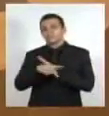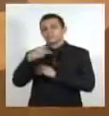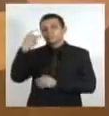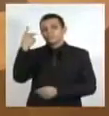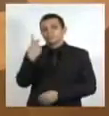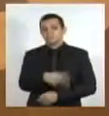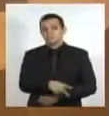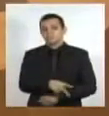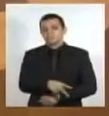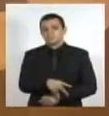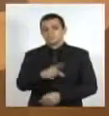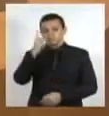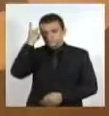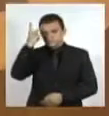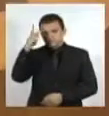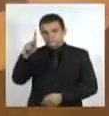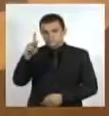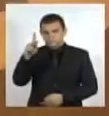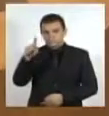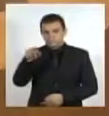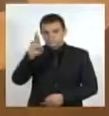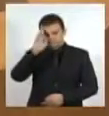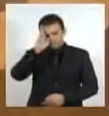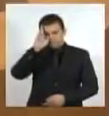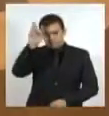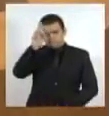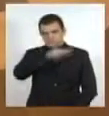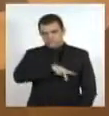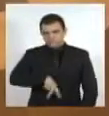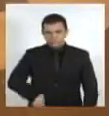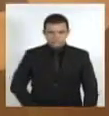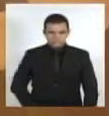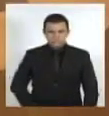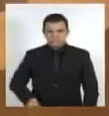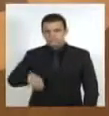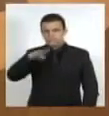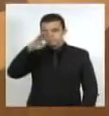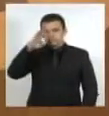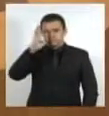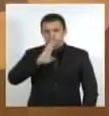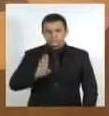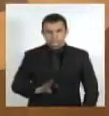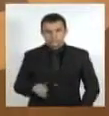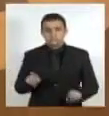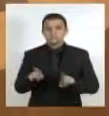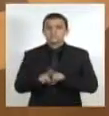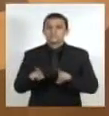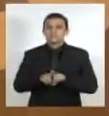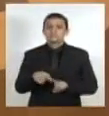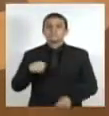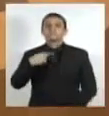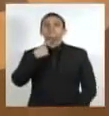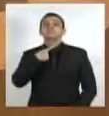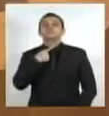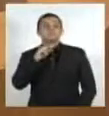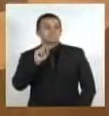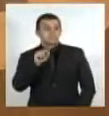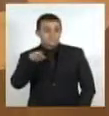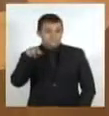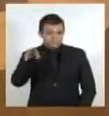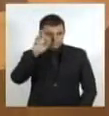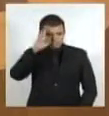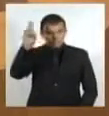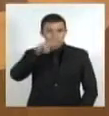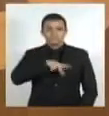absoluta alçada do excelentíssimo senhor presidente, e o meu desejo é que Sua